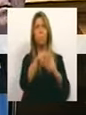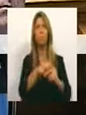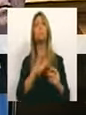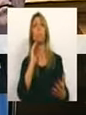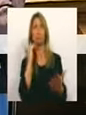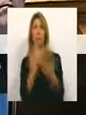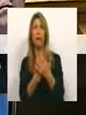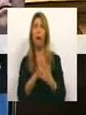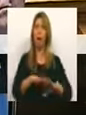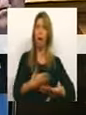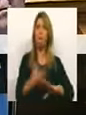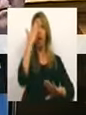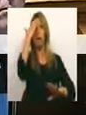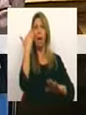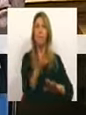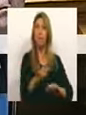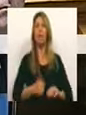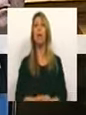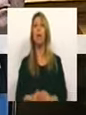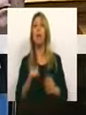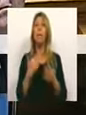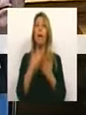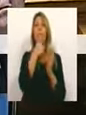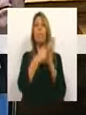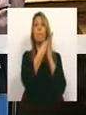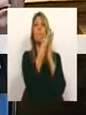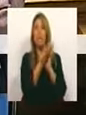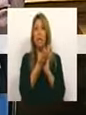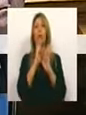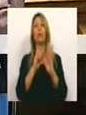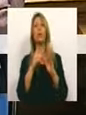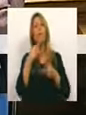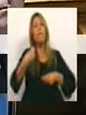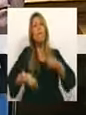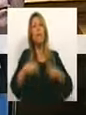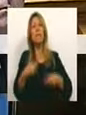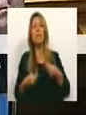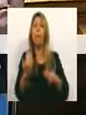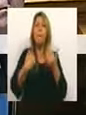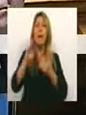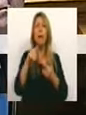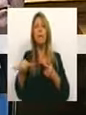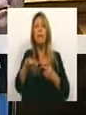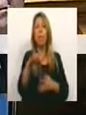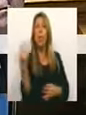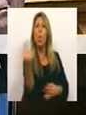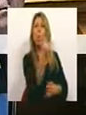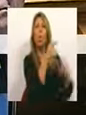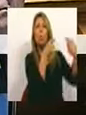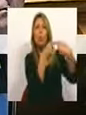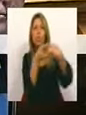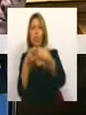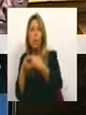que comporte medidas mais flexíveis e personalizadas e que contemple também, por essa